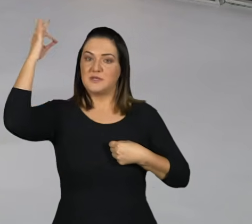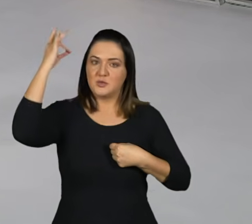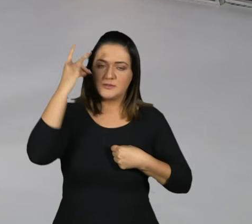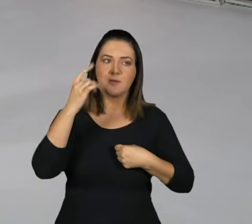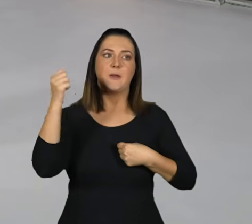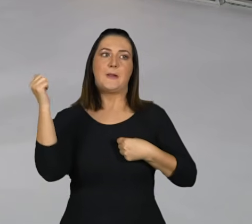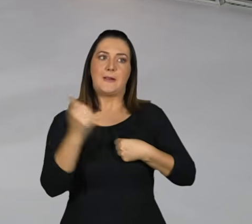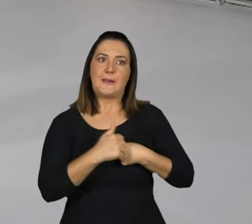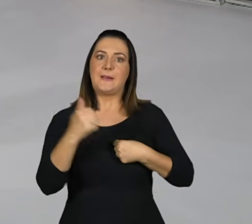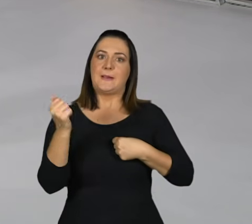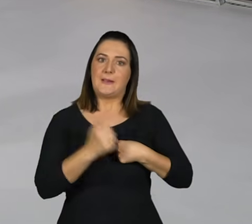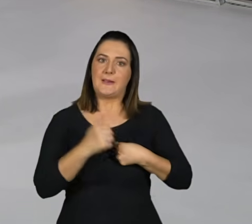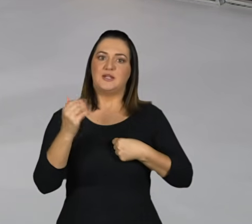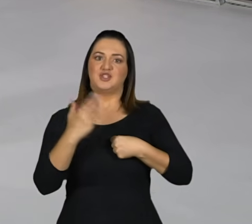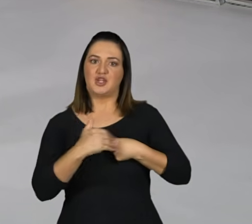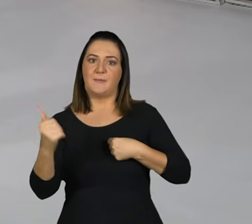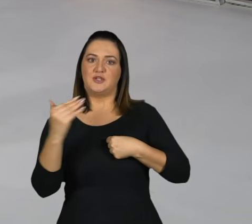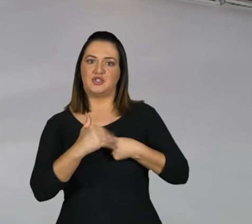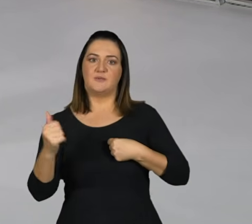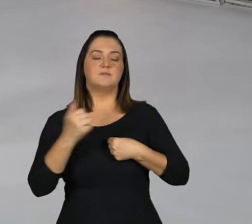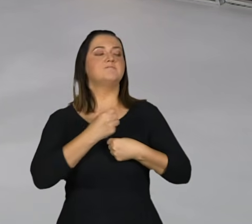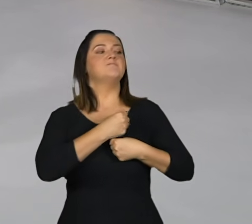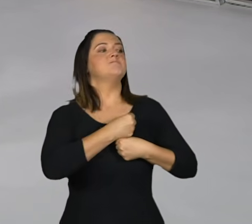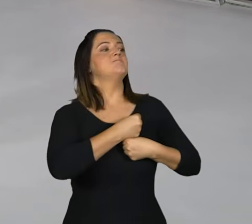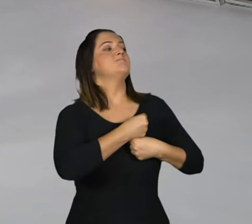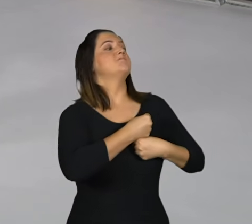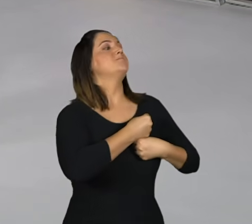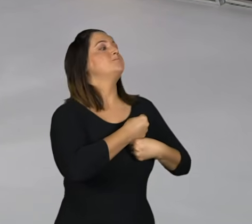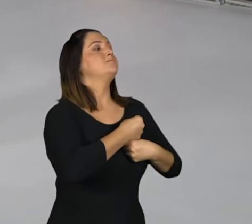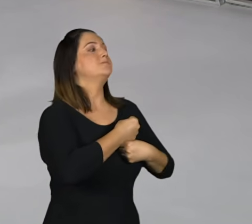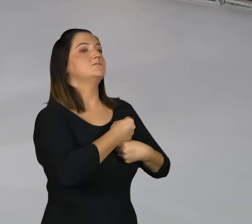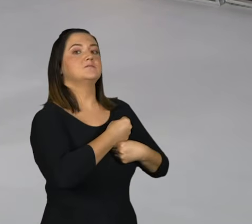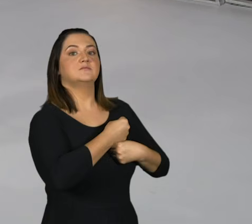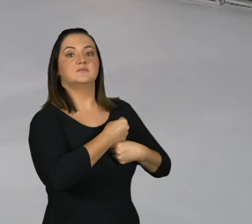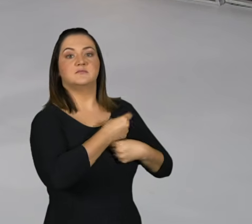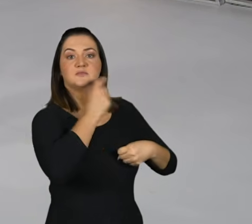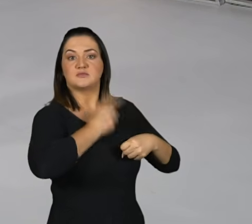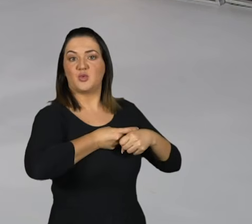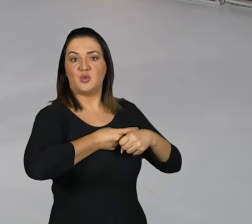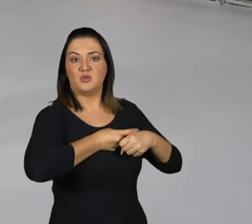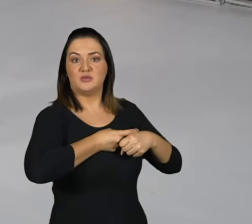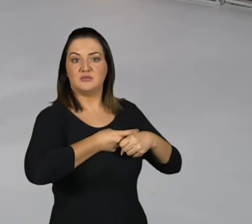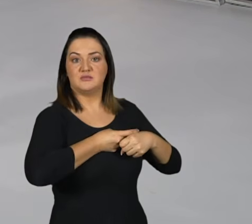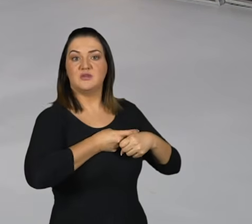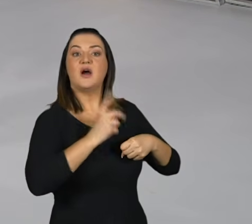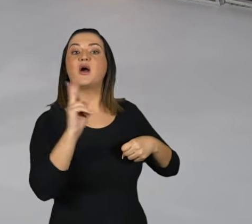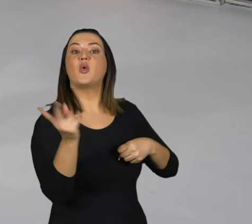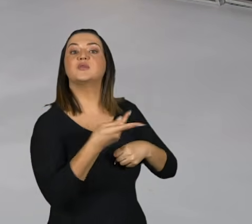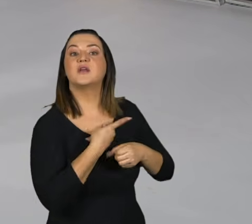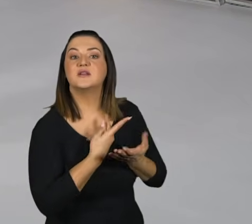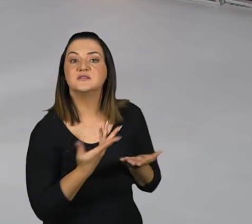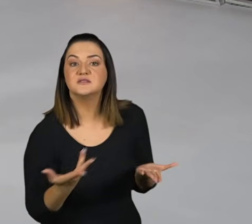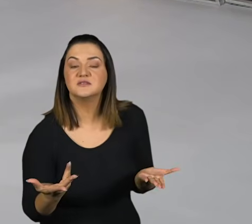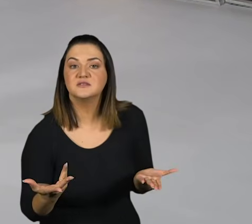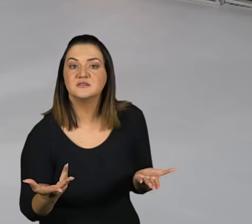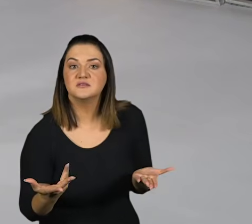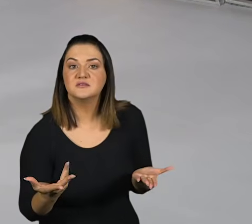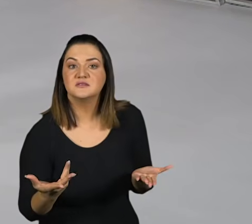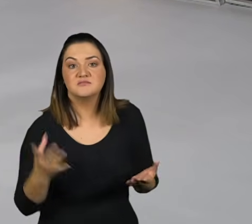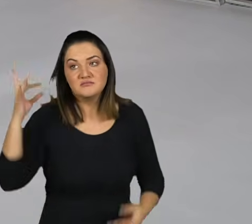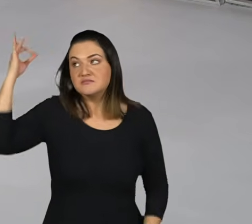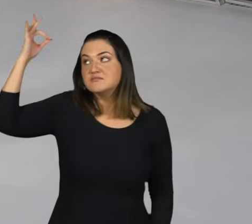e o Espírito Santo bate, e a pessoa endurece. Entendeu? Aí o que acontece?